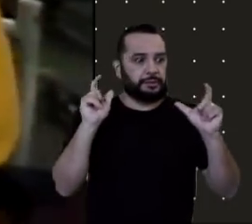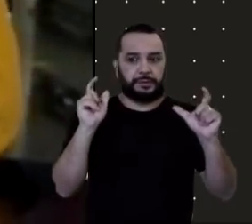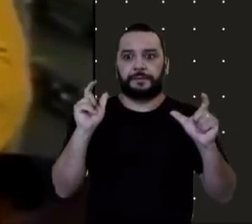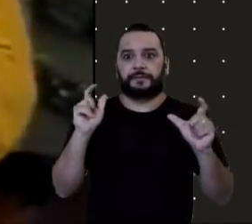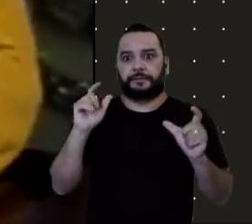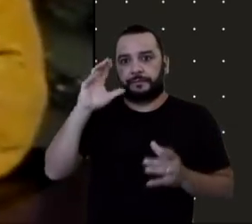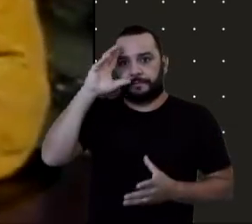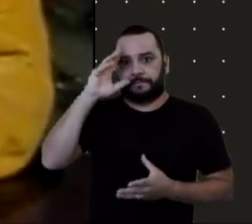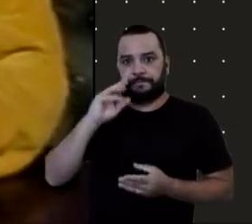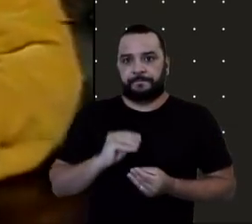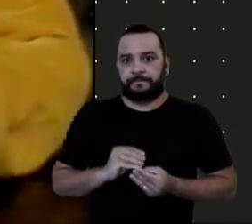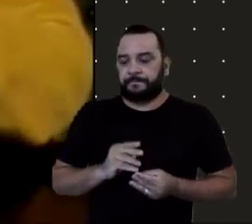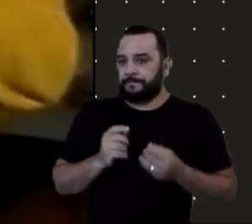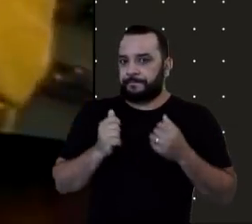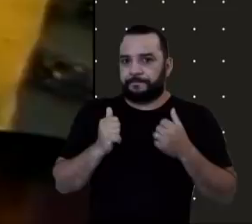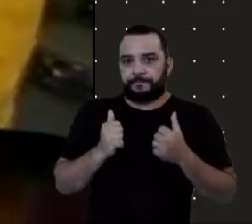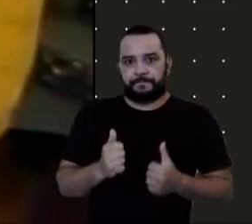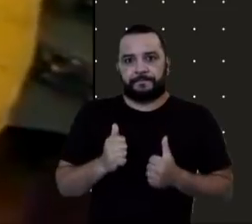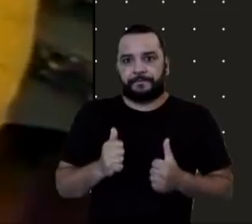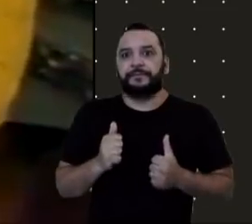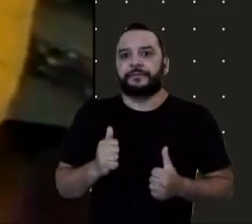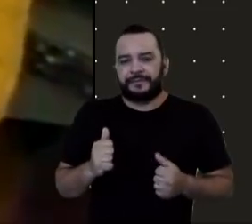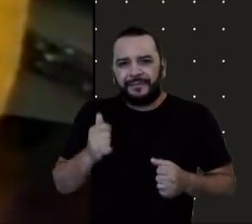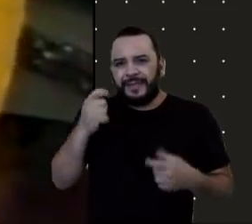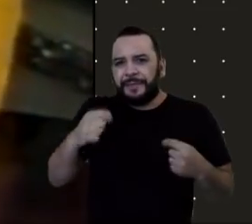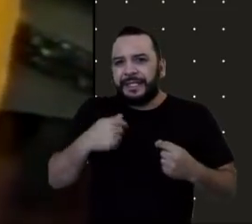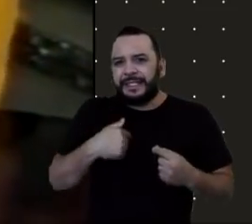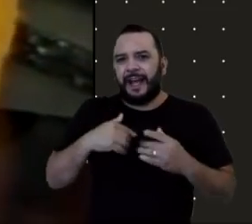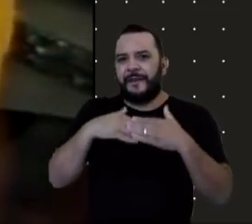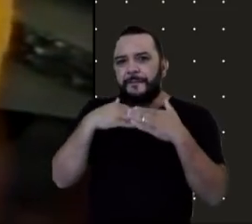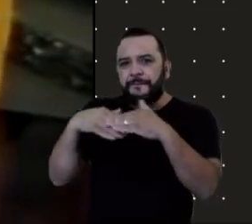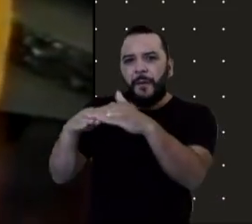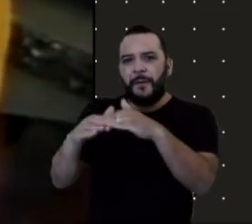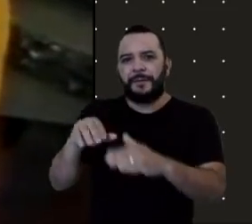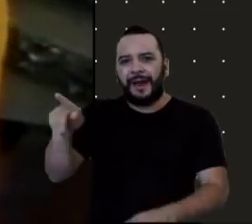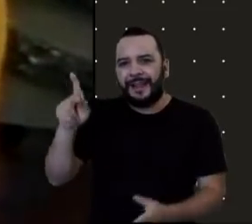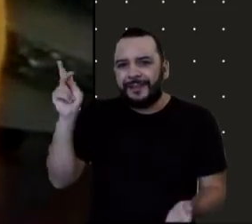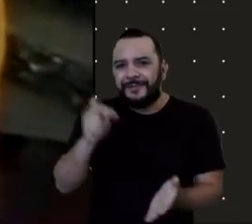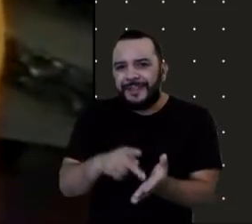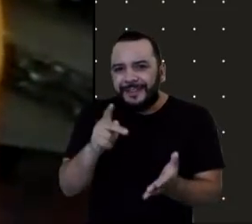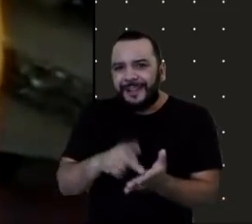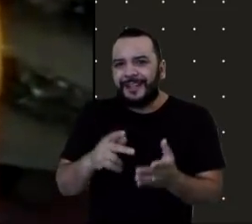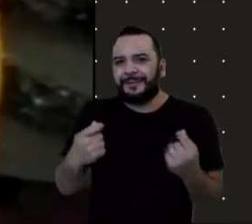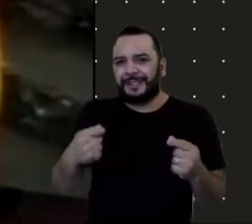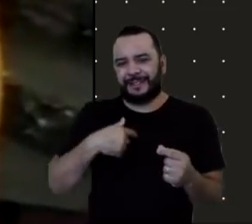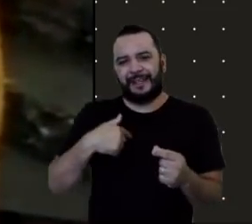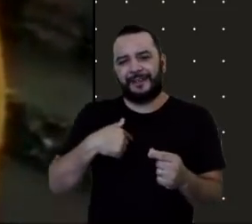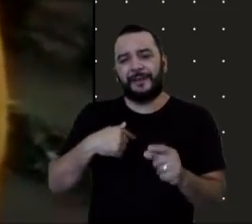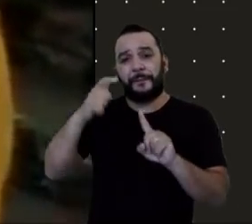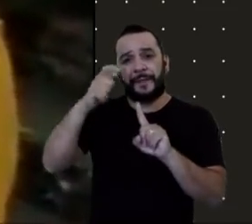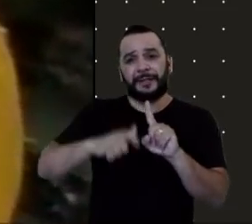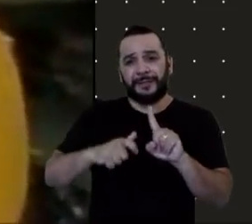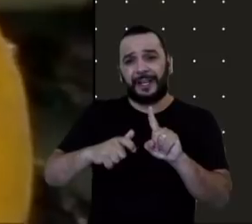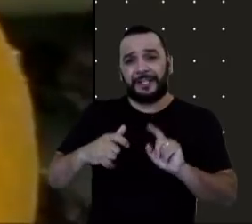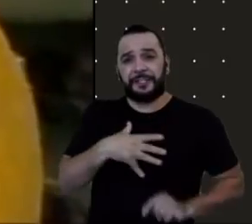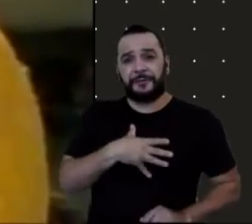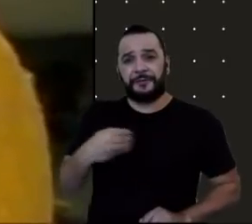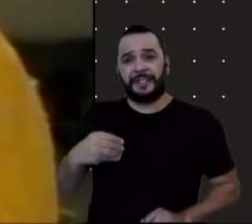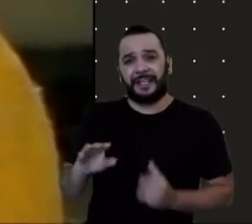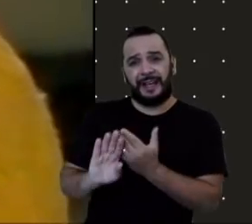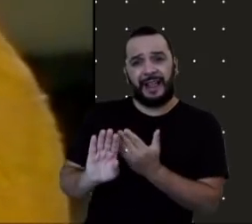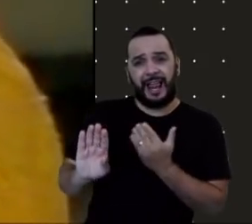no lado dela assim, mas foi o que ela precisava para poder realmente se distanciar.